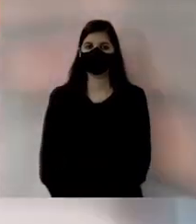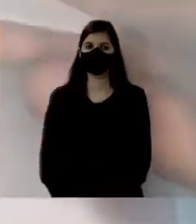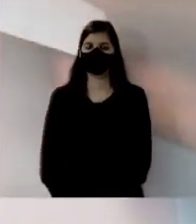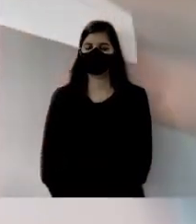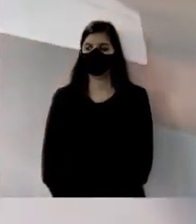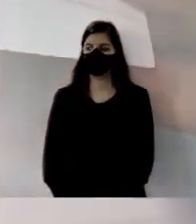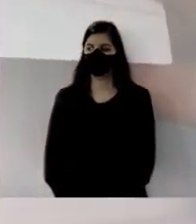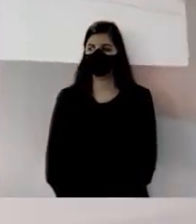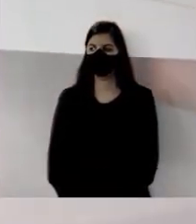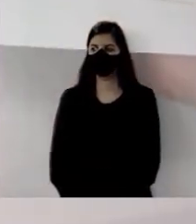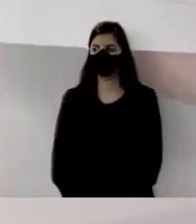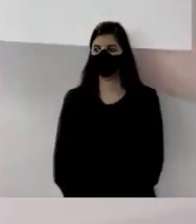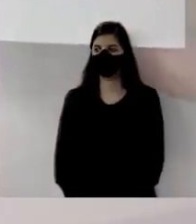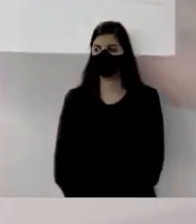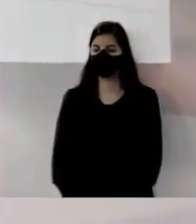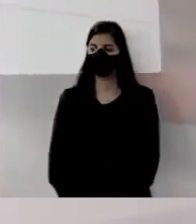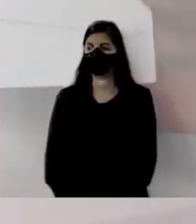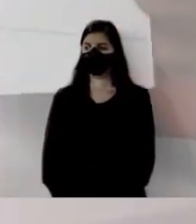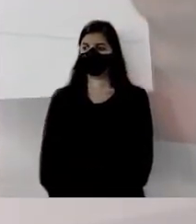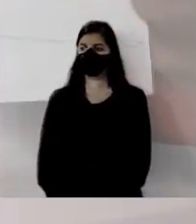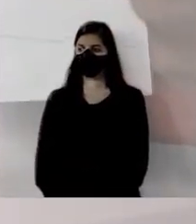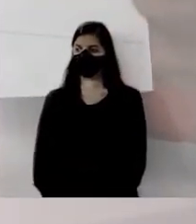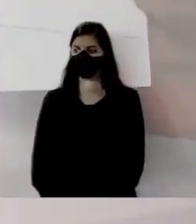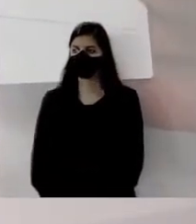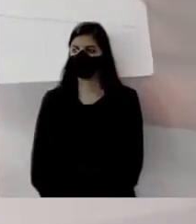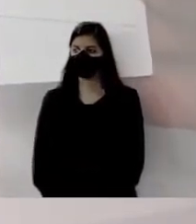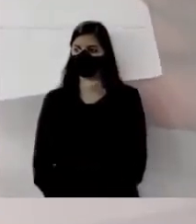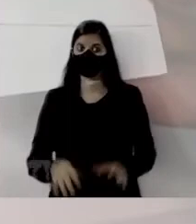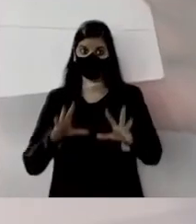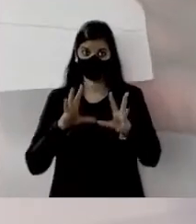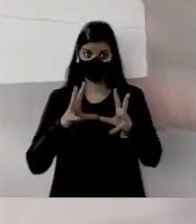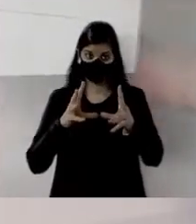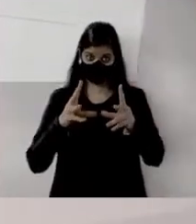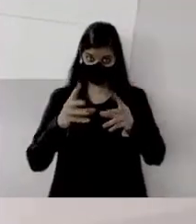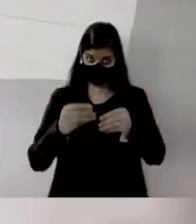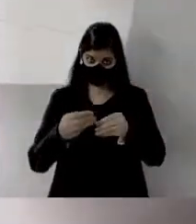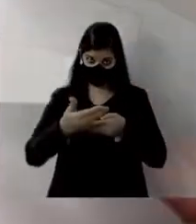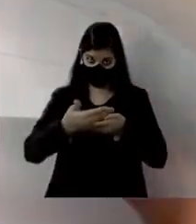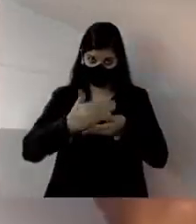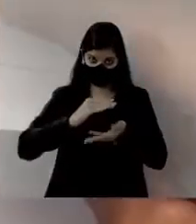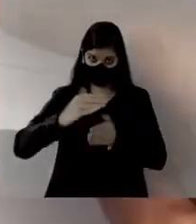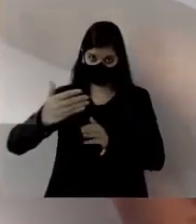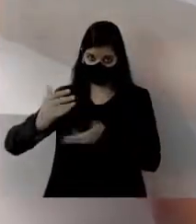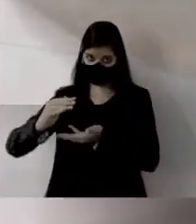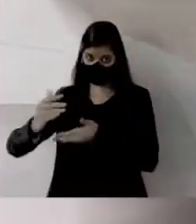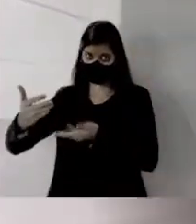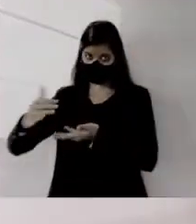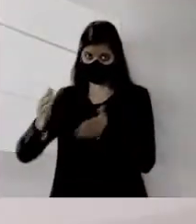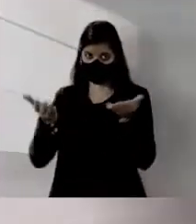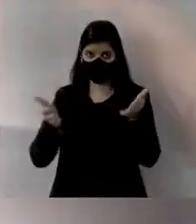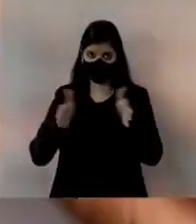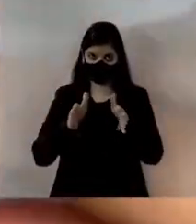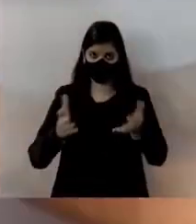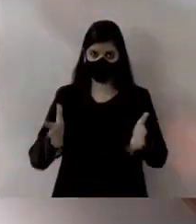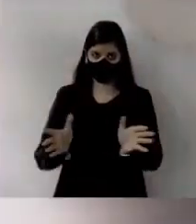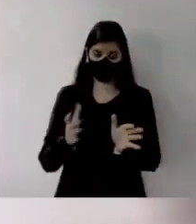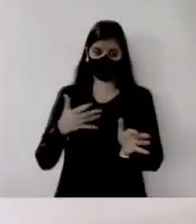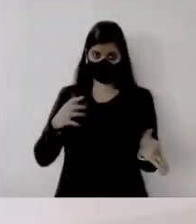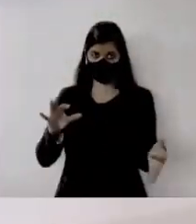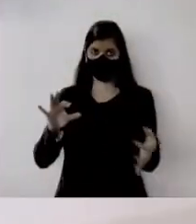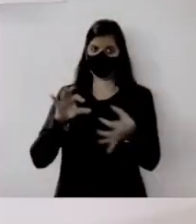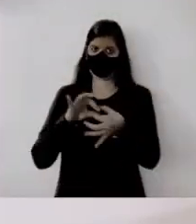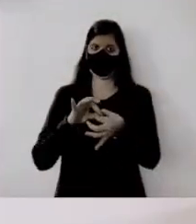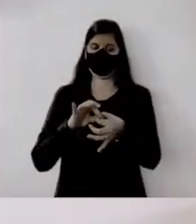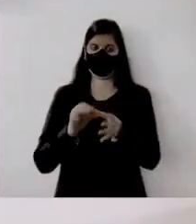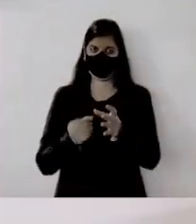A gente vai fazer isso em toda a nossa planificação, certo? Nessas bordas, para poder unir as